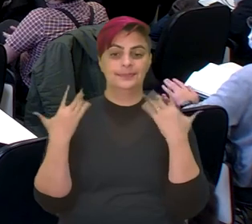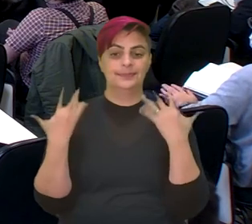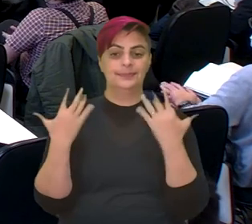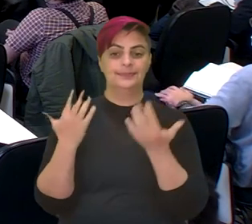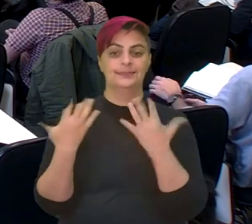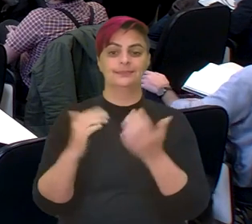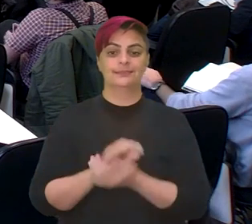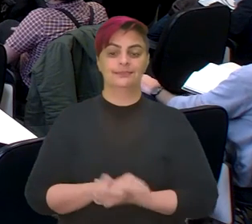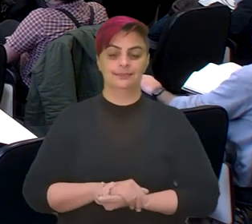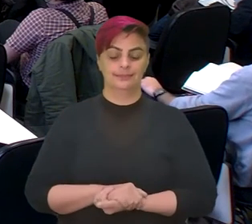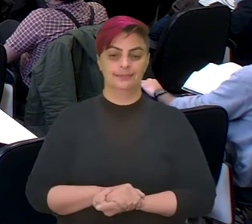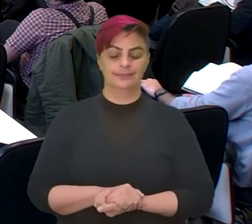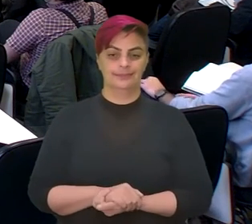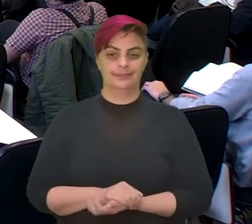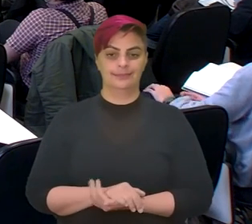Vou assistir aqui.